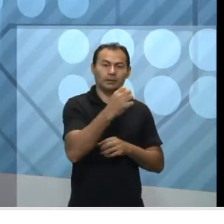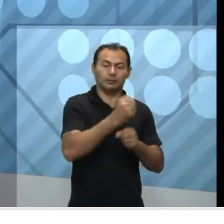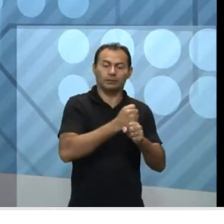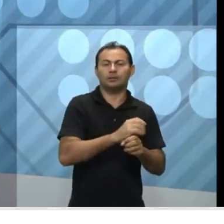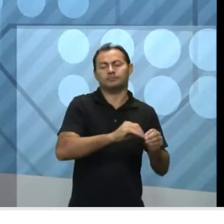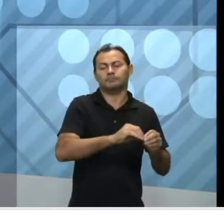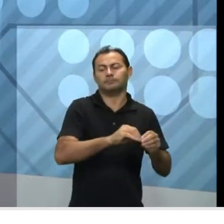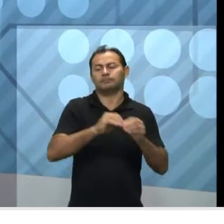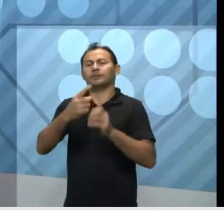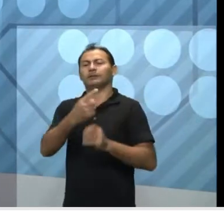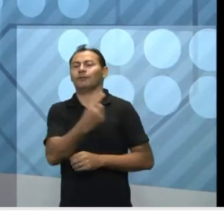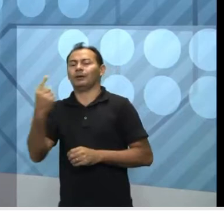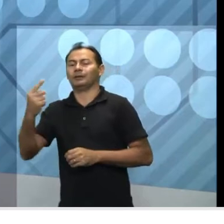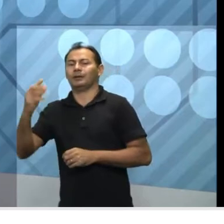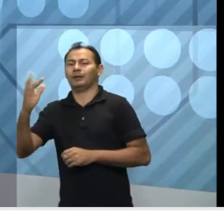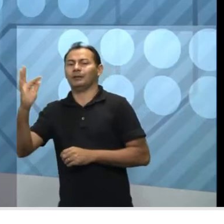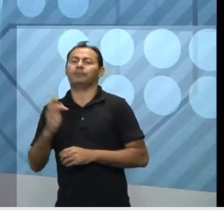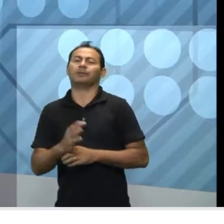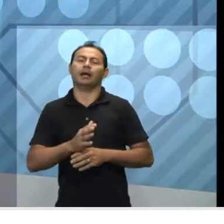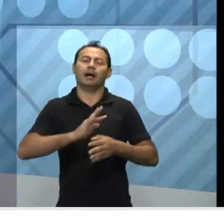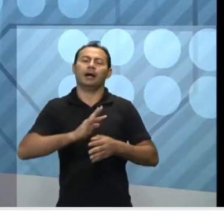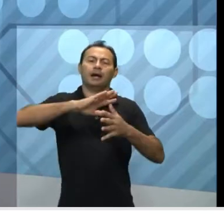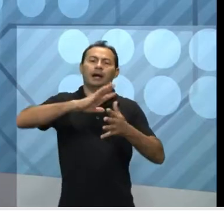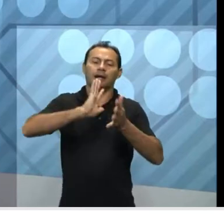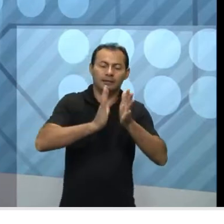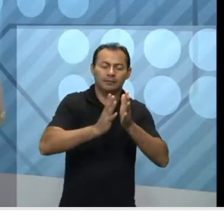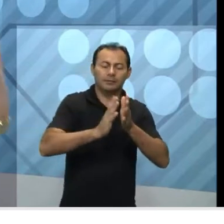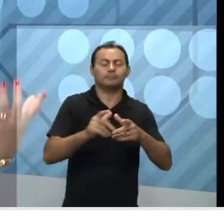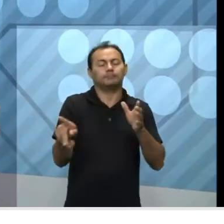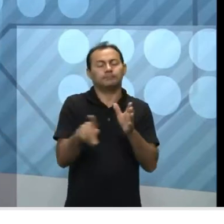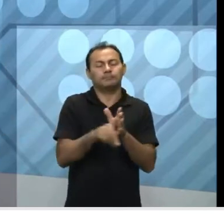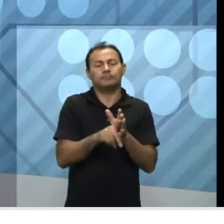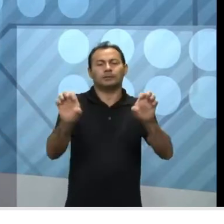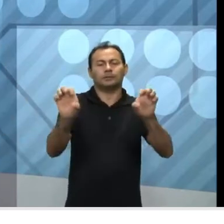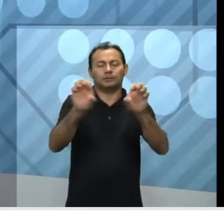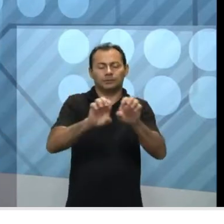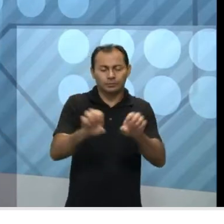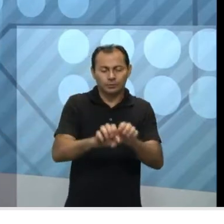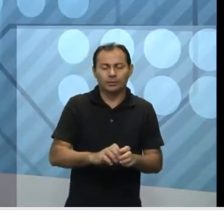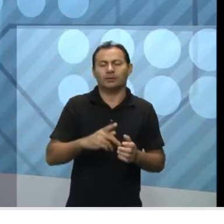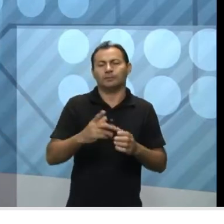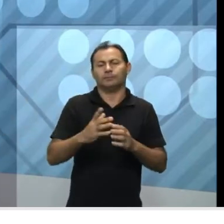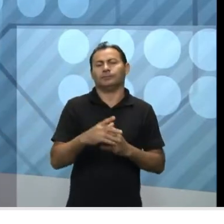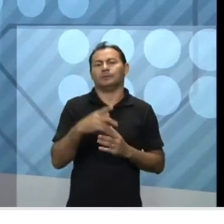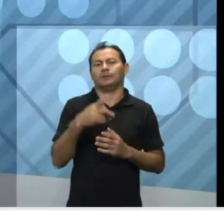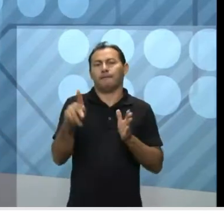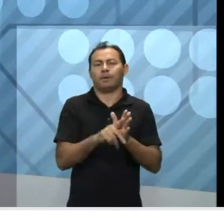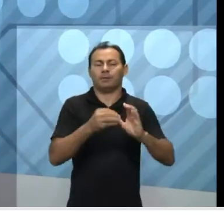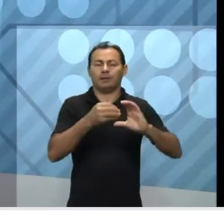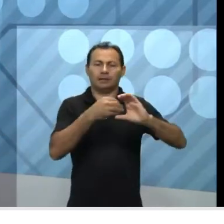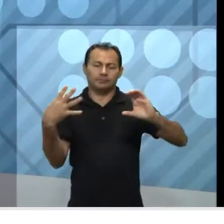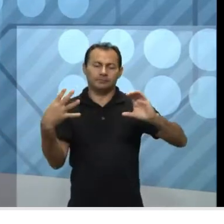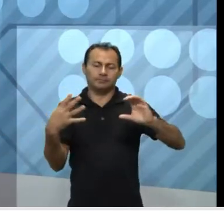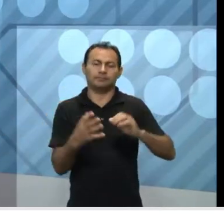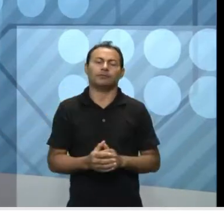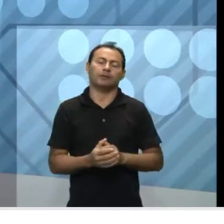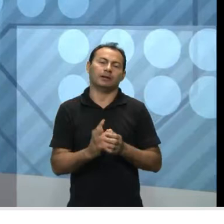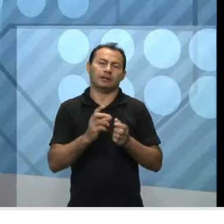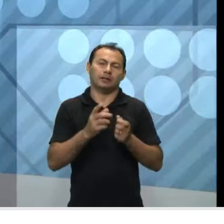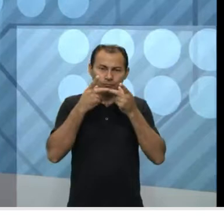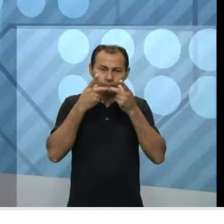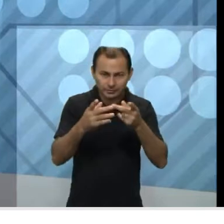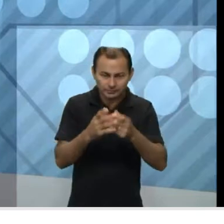então ganhando a sua própria estrutura, a sua própria característica, que foi o que eu disse para você. É uma convenção, é